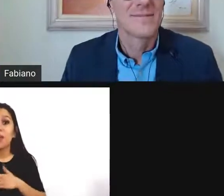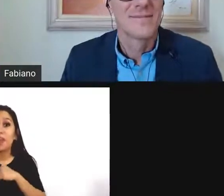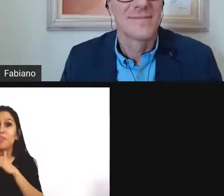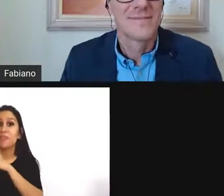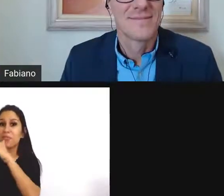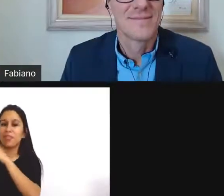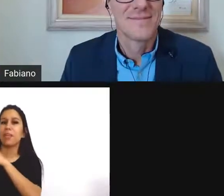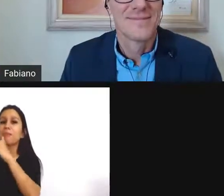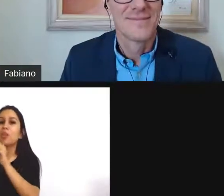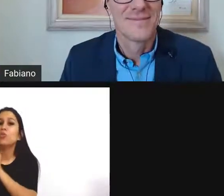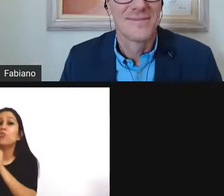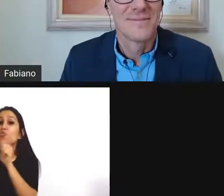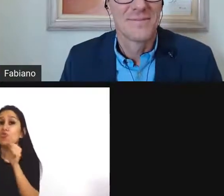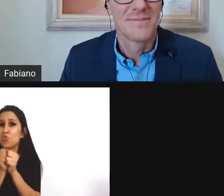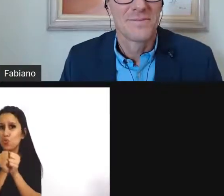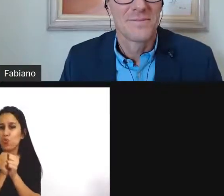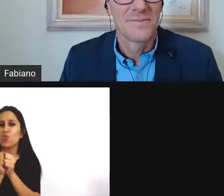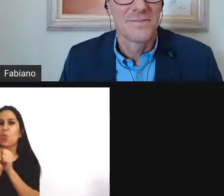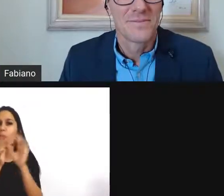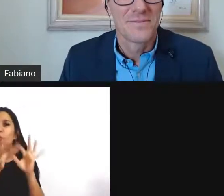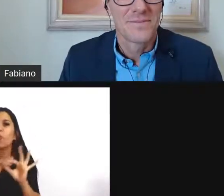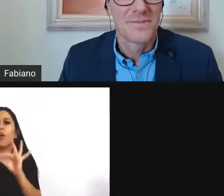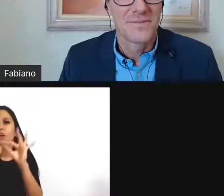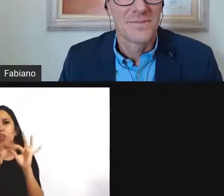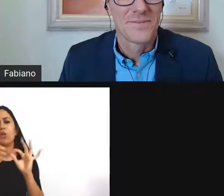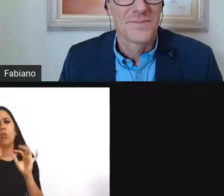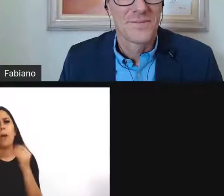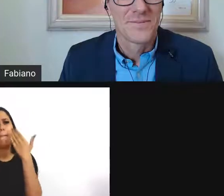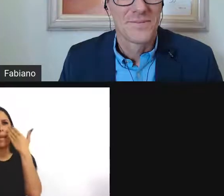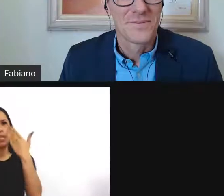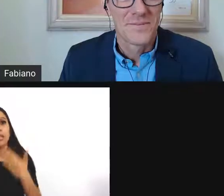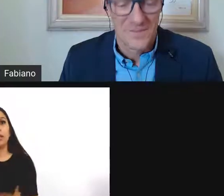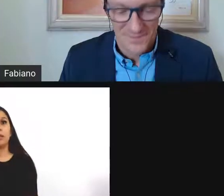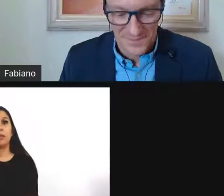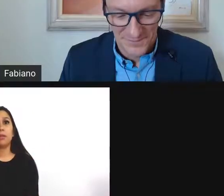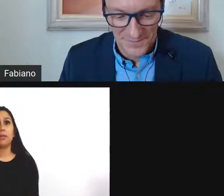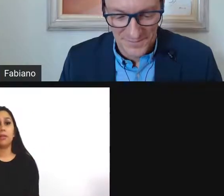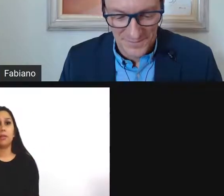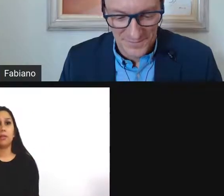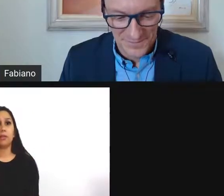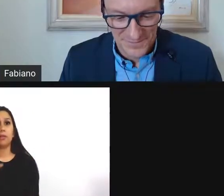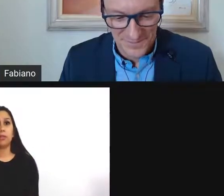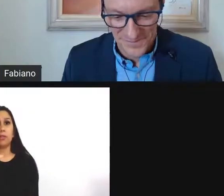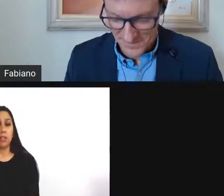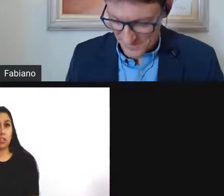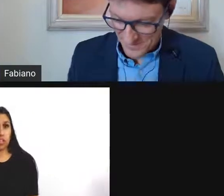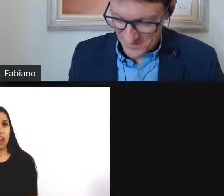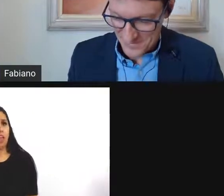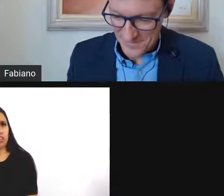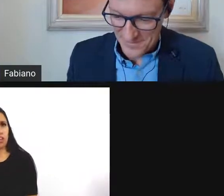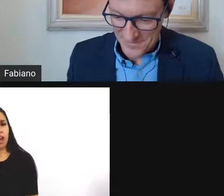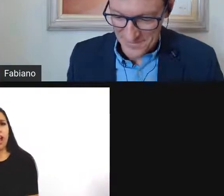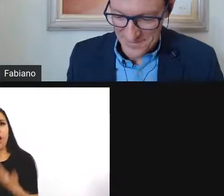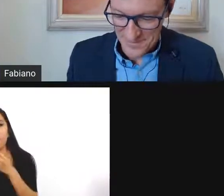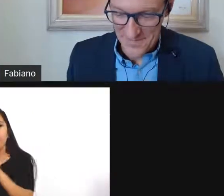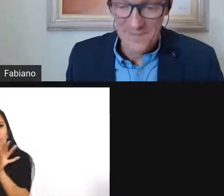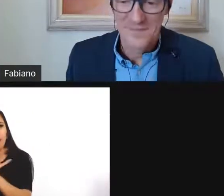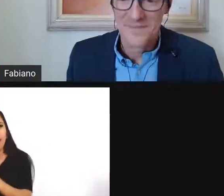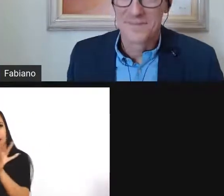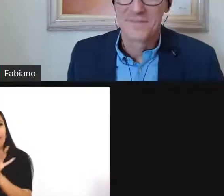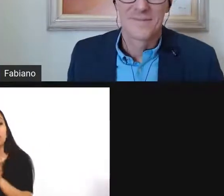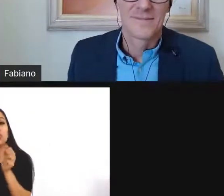junto à União Interparlamentar, fiz uma apresentação em Bruxelas. Eu não fiz a apresentação, mas preparei a apresentação. O Rodolfo estava